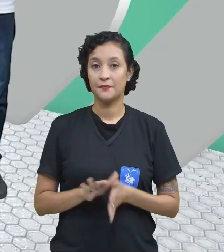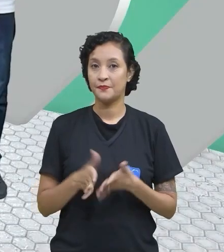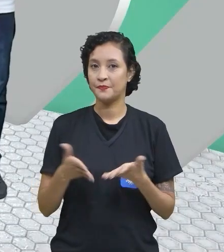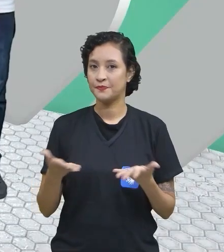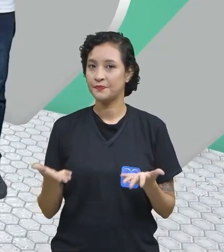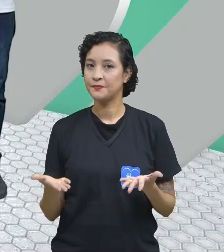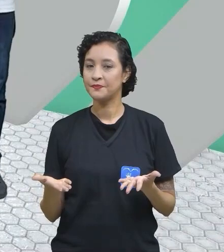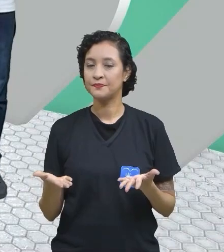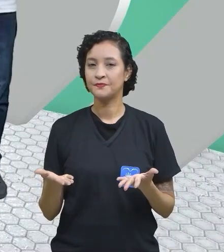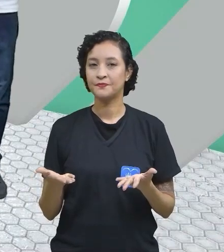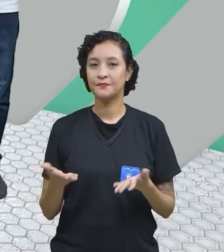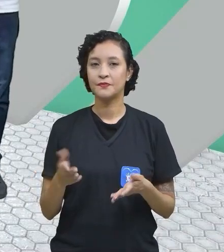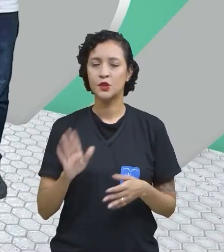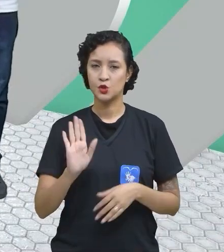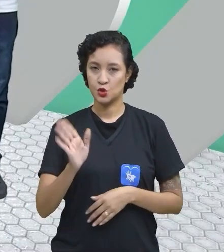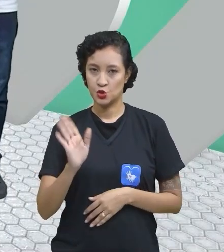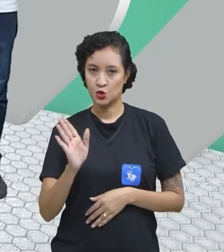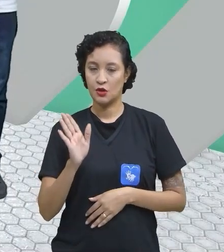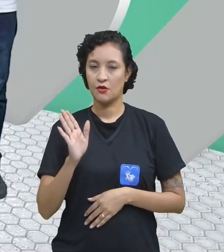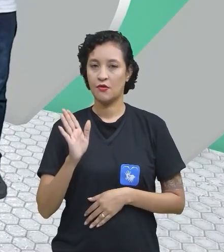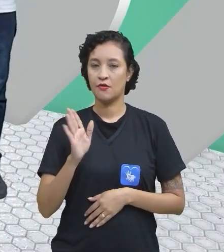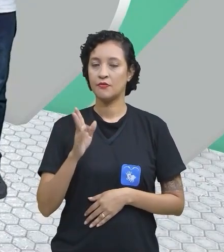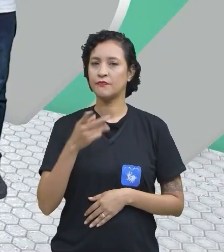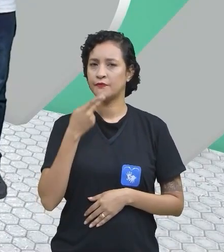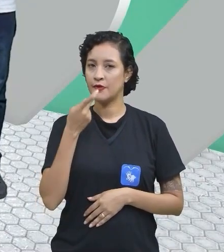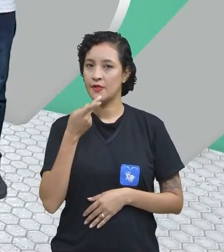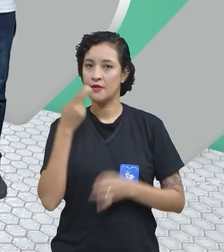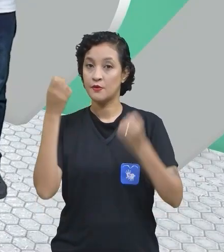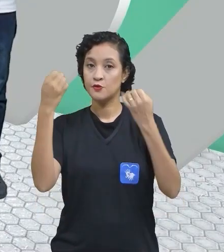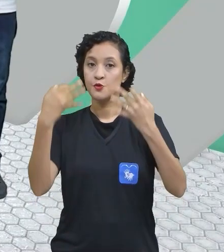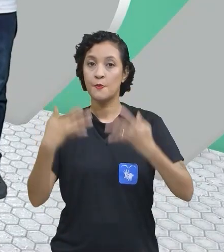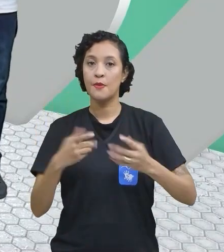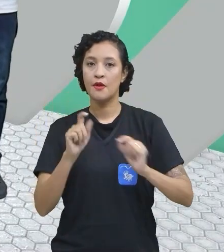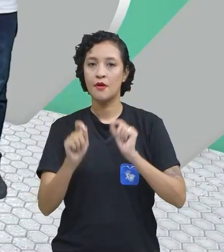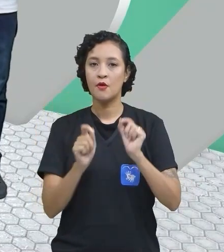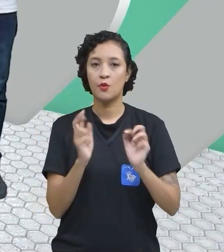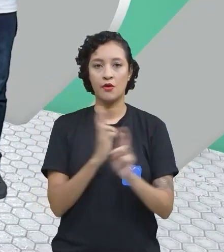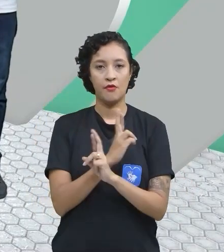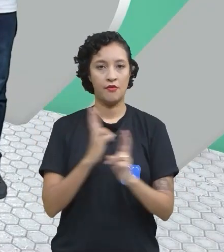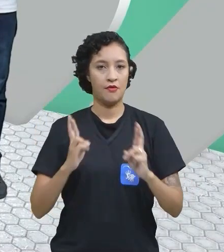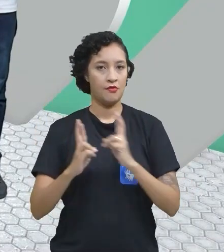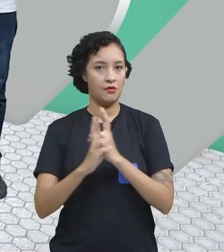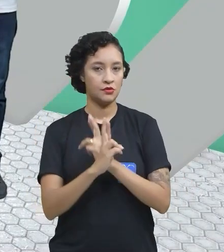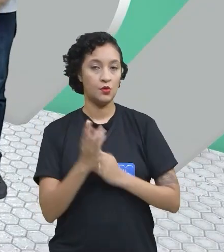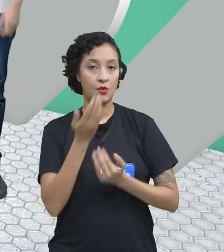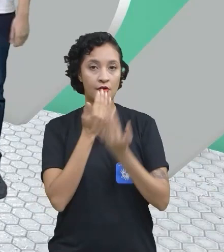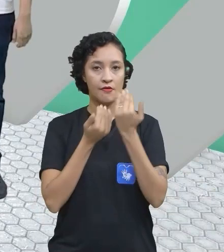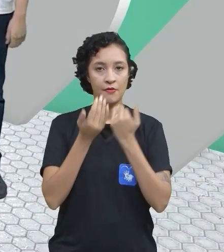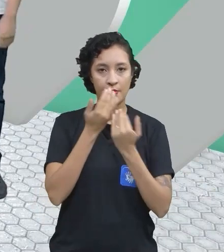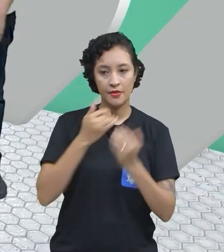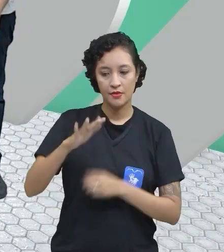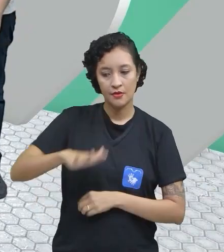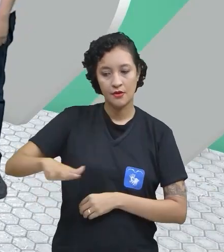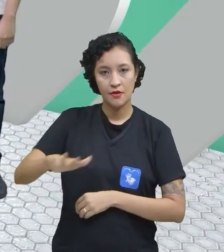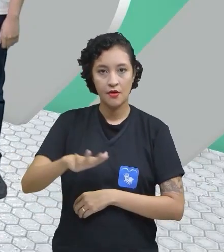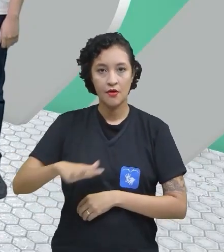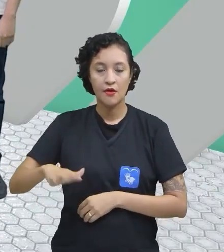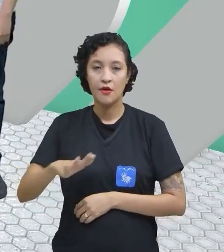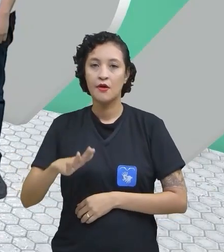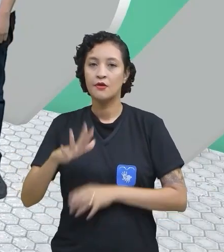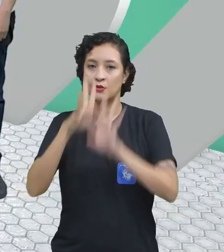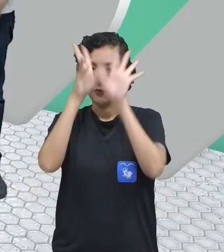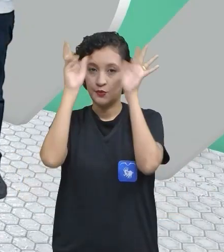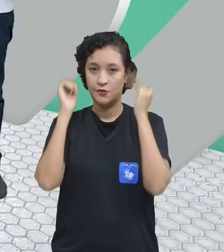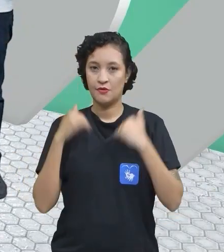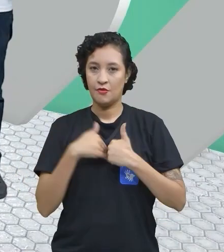Então, como eu falei para vocês, né, o assunto de hoje é a relação alimentar entre os animais. Como vocês podem ver aqui nessa